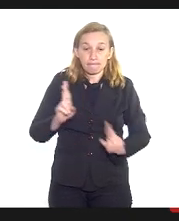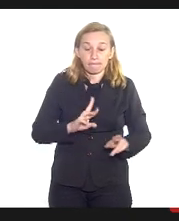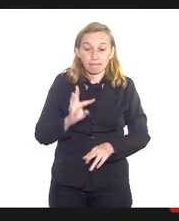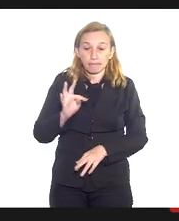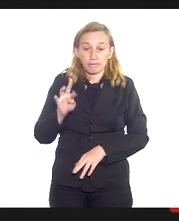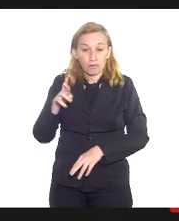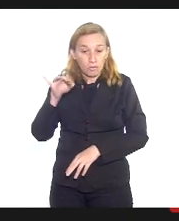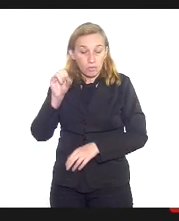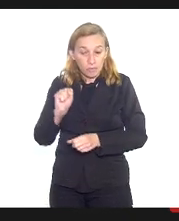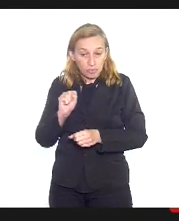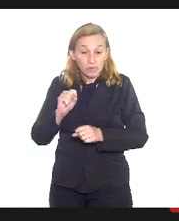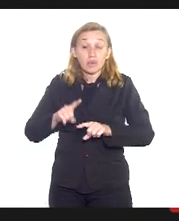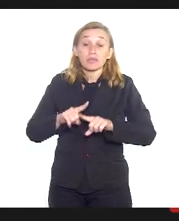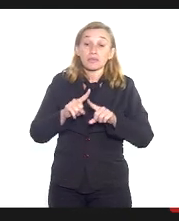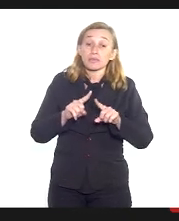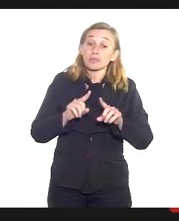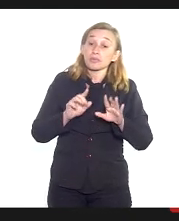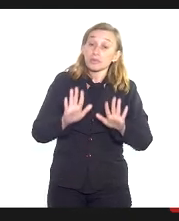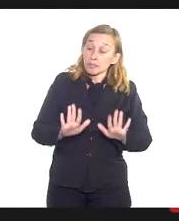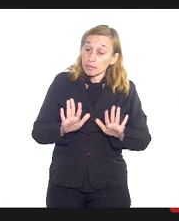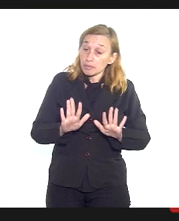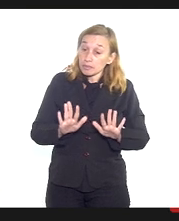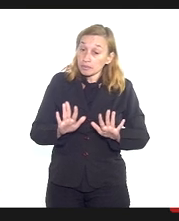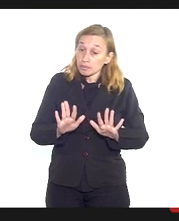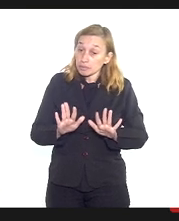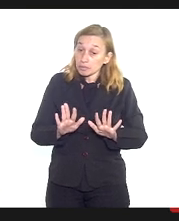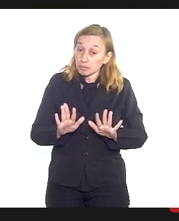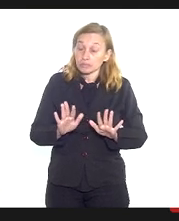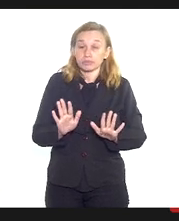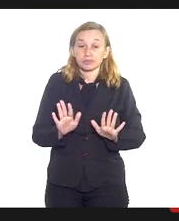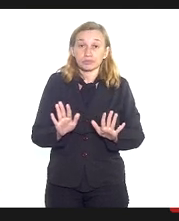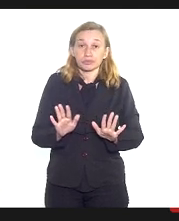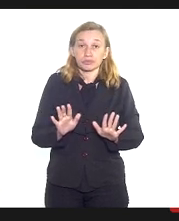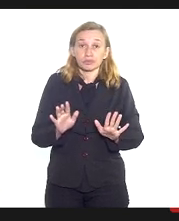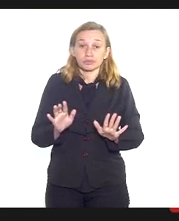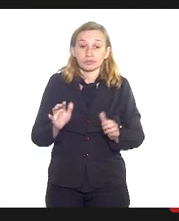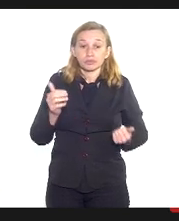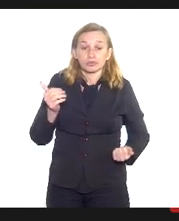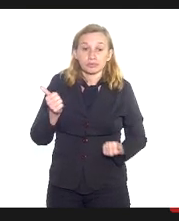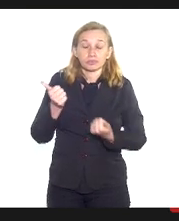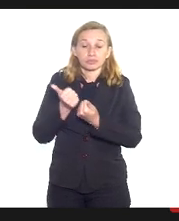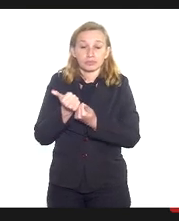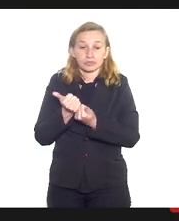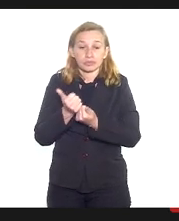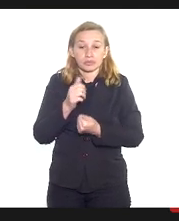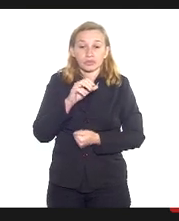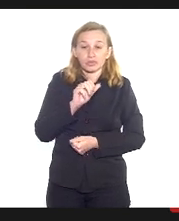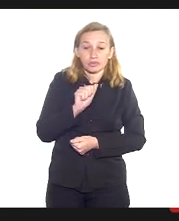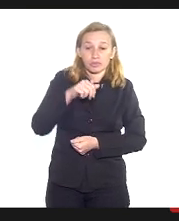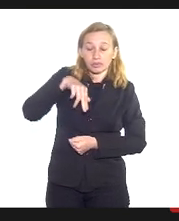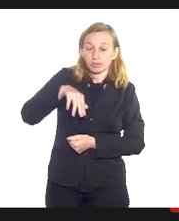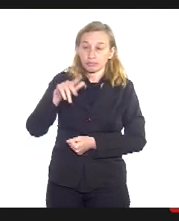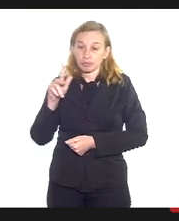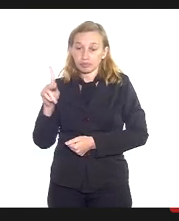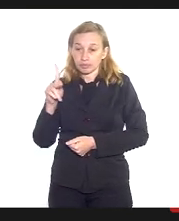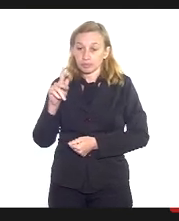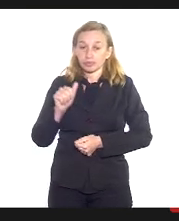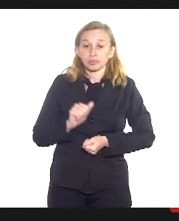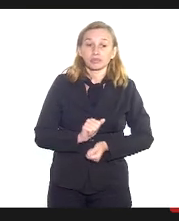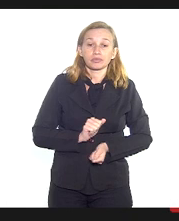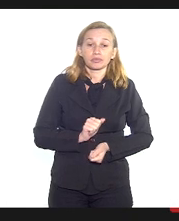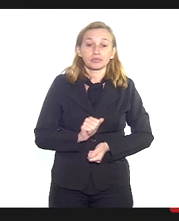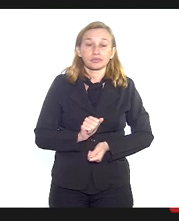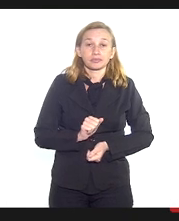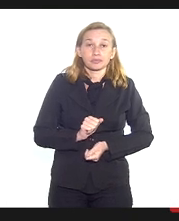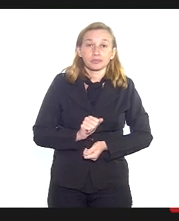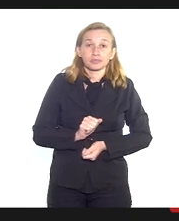participação especial. Porém, né, com a celebração do termo de acordo, né, acordo de cooperação com a ANP, a gente visualiza uma parceria onde...